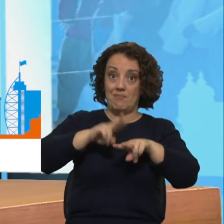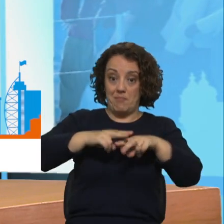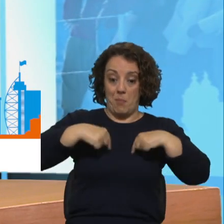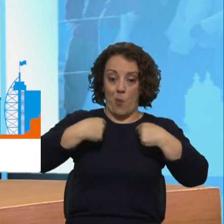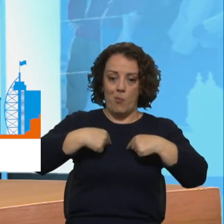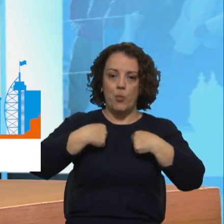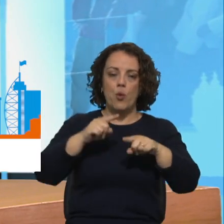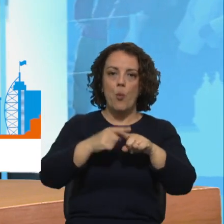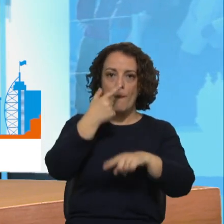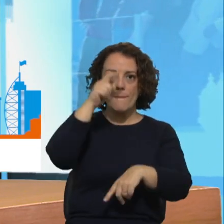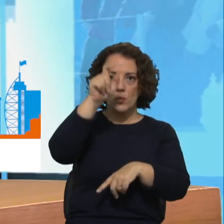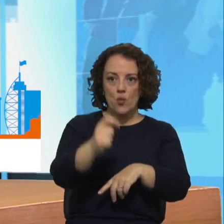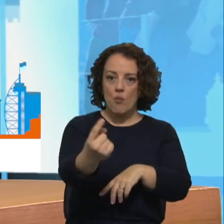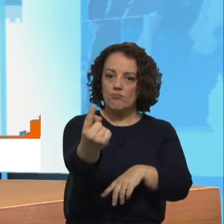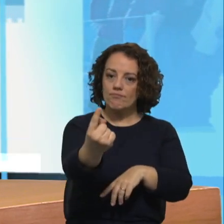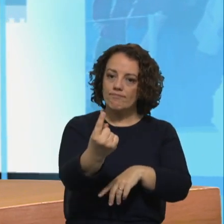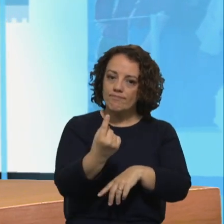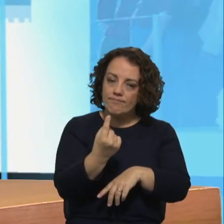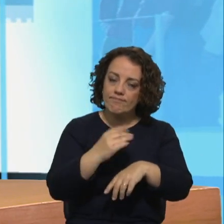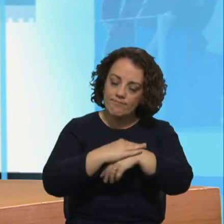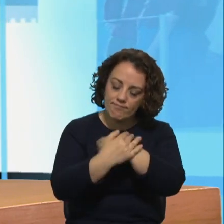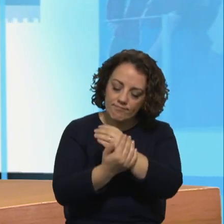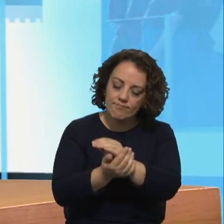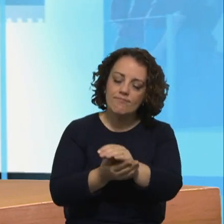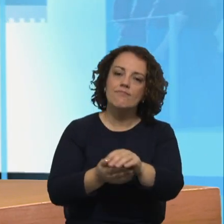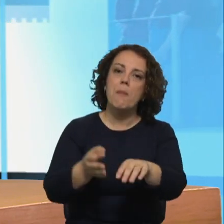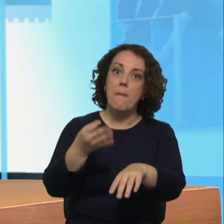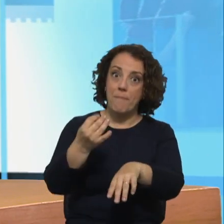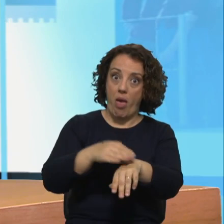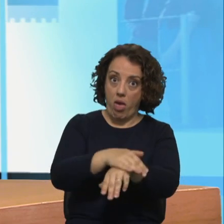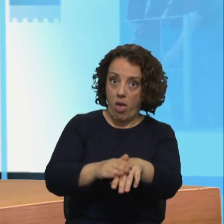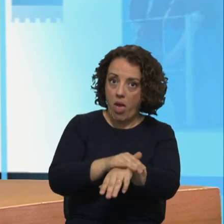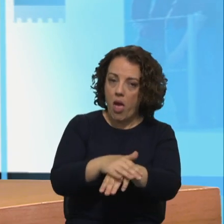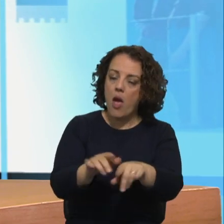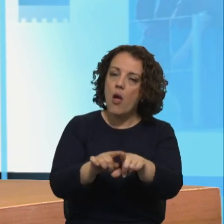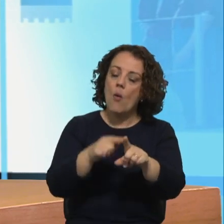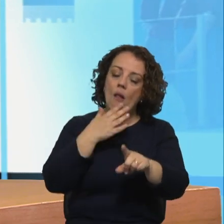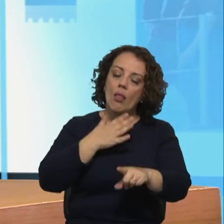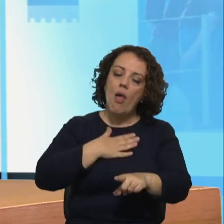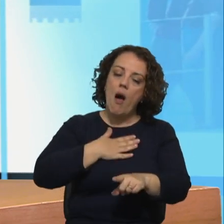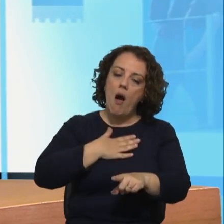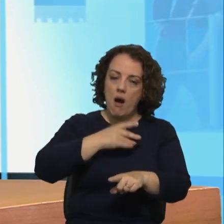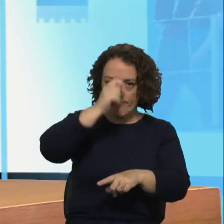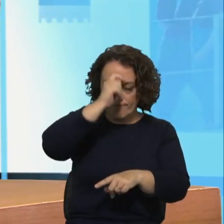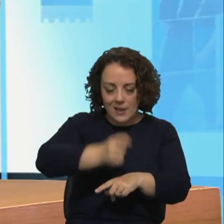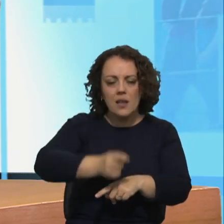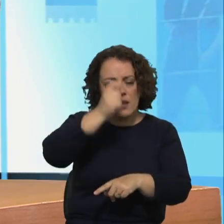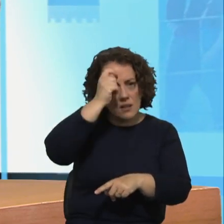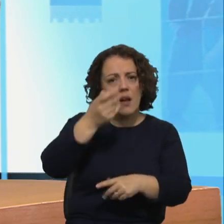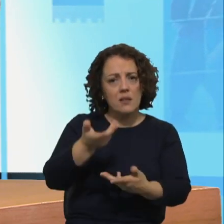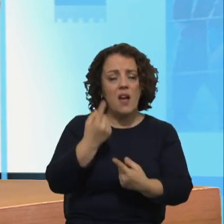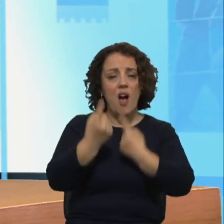serviço implica tentar devolver a cada um a dignidade que ele tem e que nem sempre a